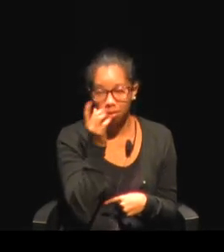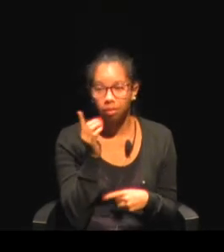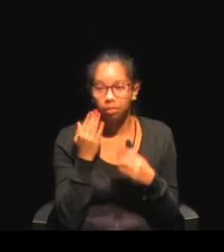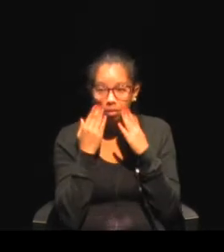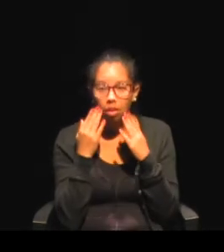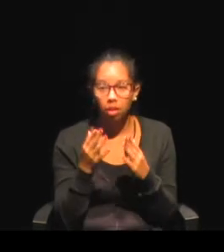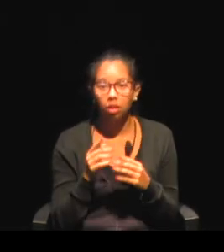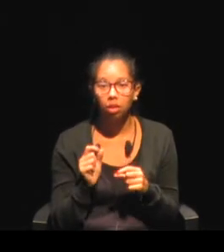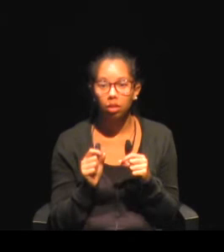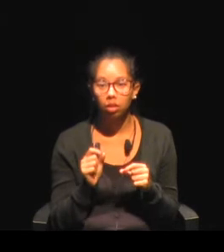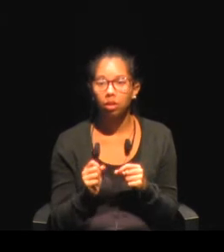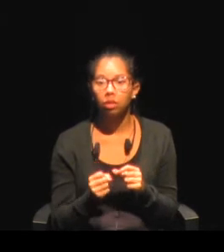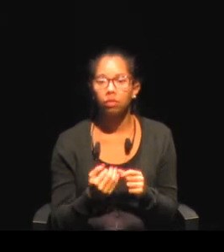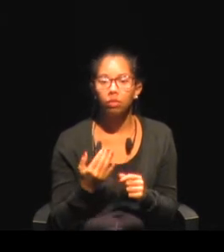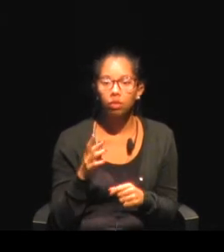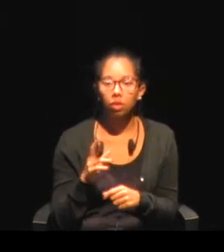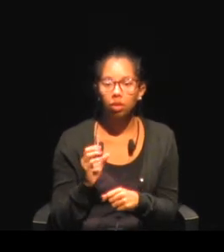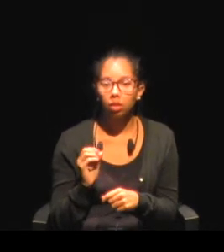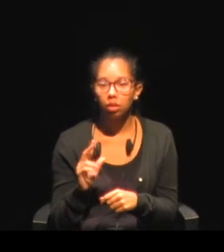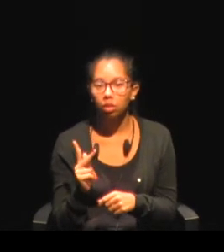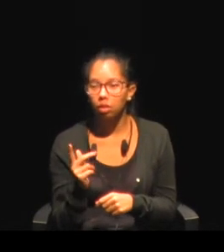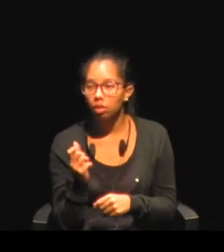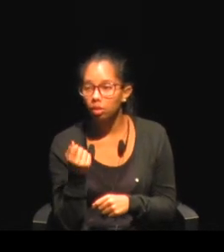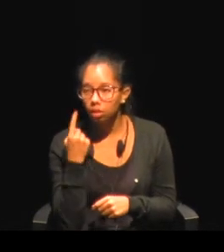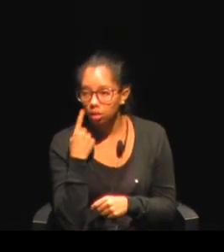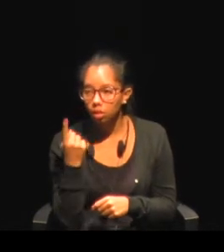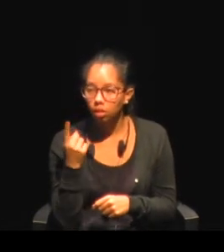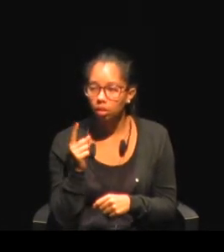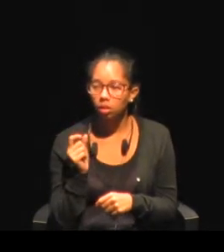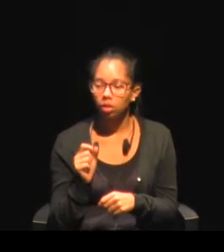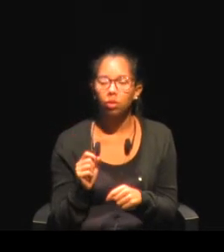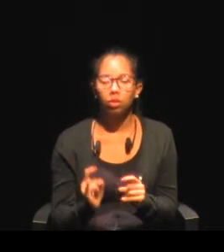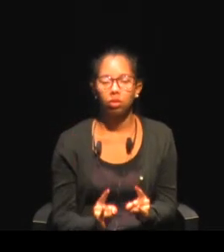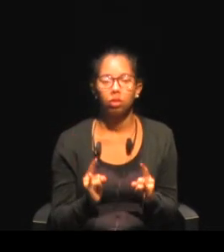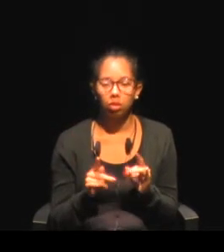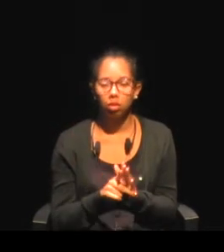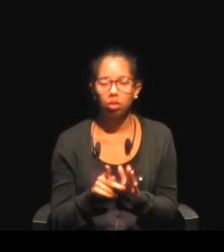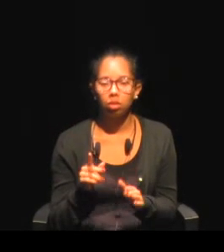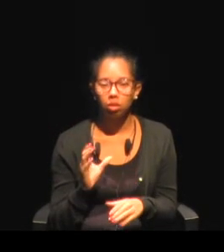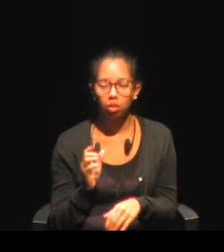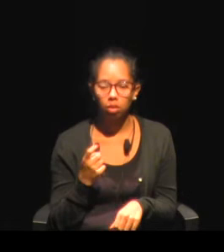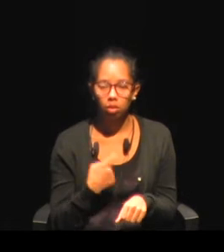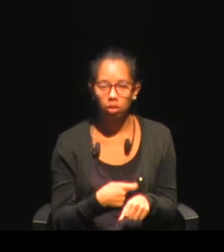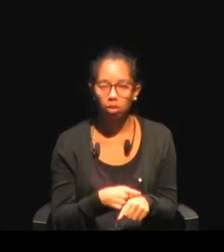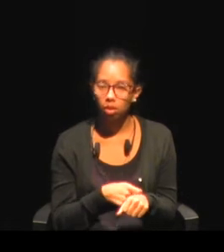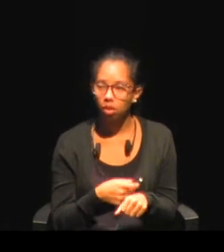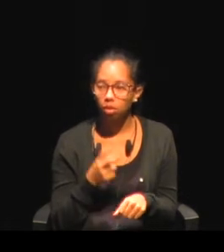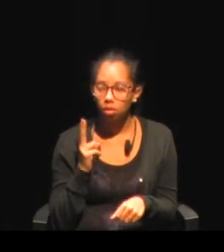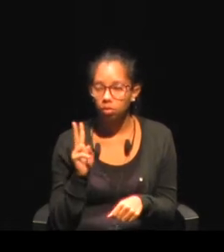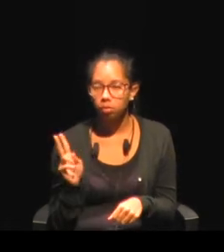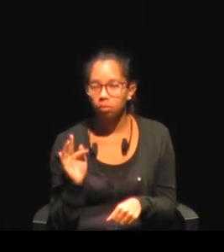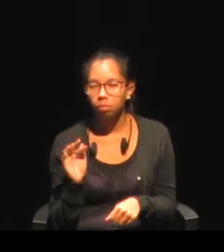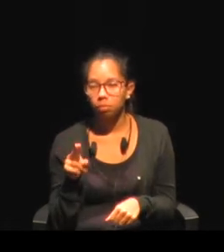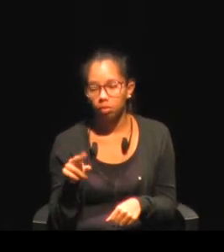mostra bem, olha, o afloramento da rocha e os restos de um antigo muro. Como o novo, que é um edifício de concreto,